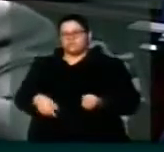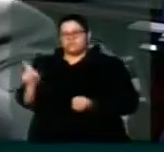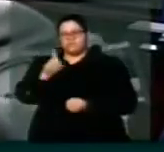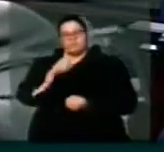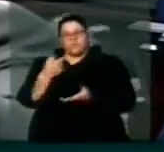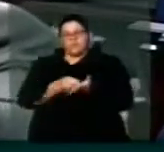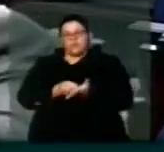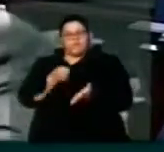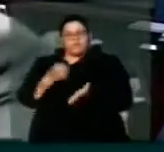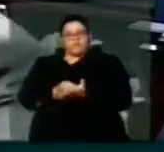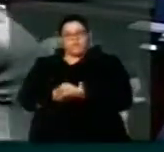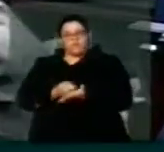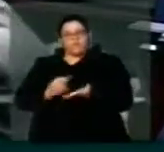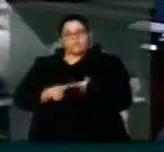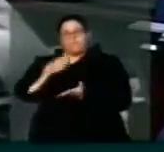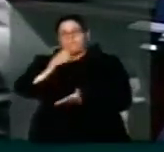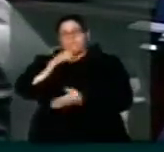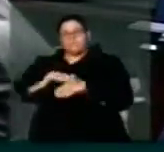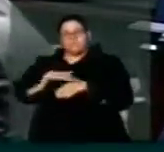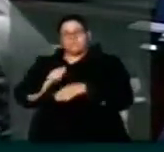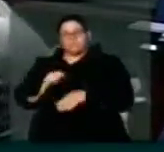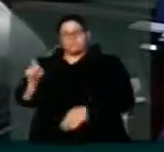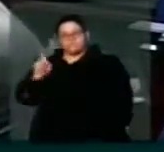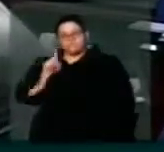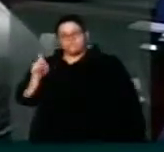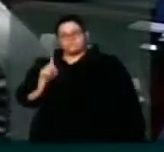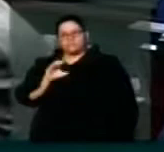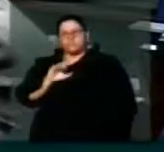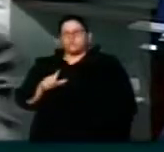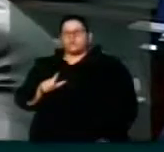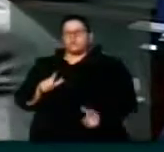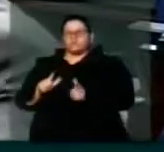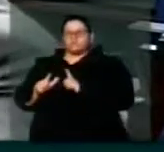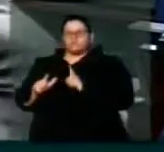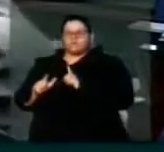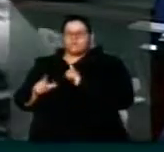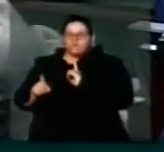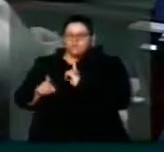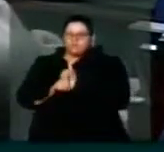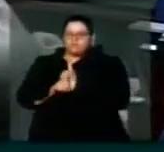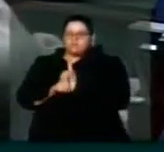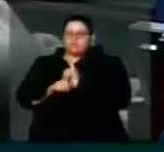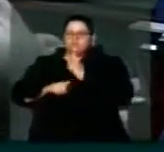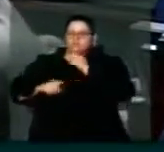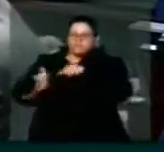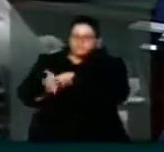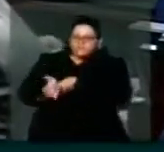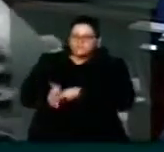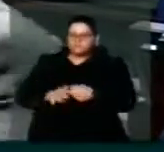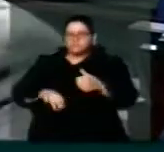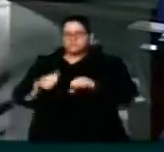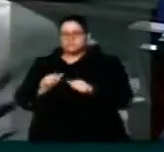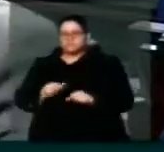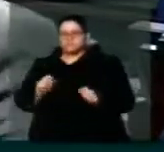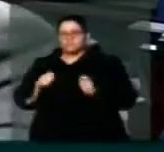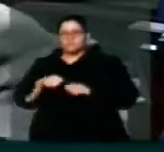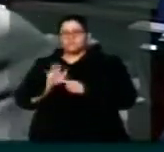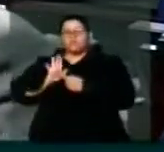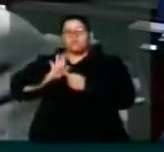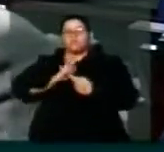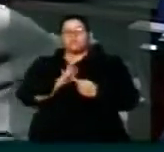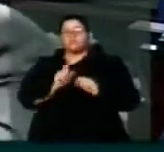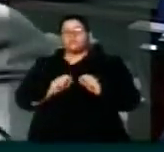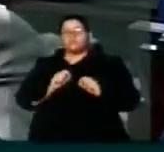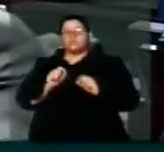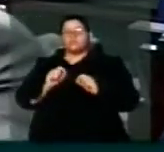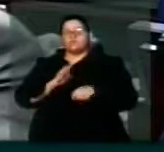convocado. Necessariamente, quando surgirem fatos novos que vamos investigar, que a gente possa apresentar os requerimentos de convocação